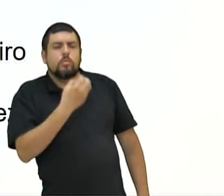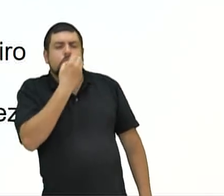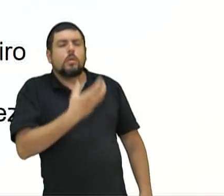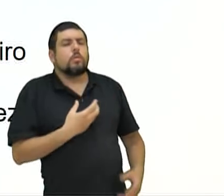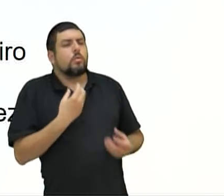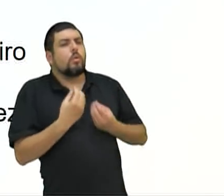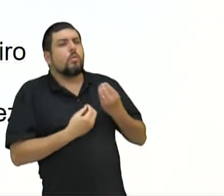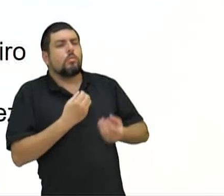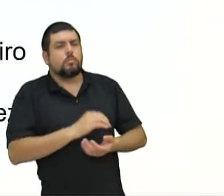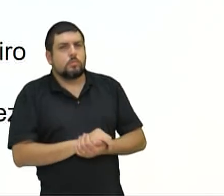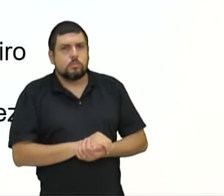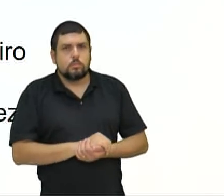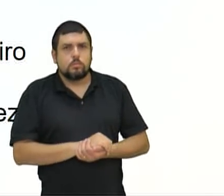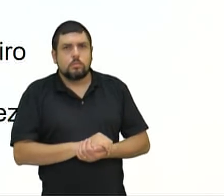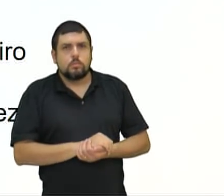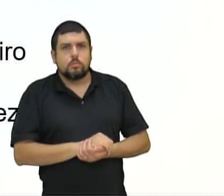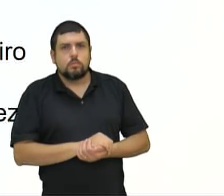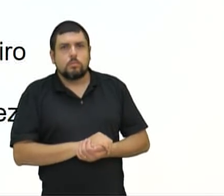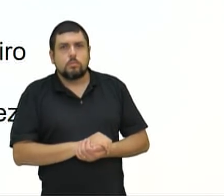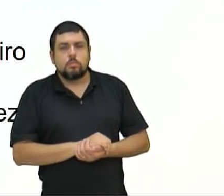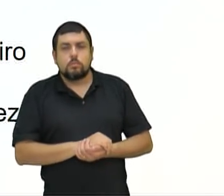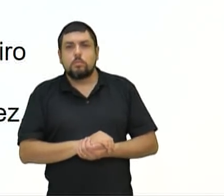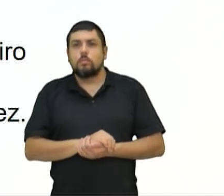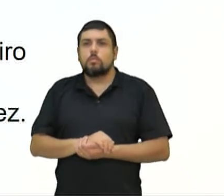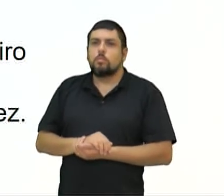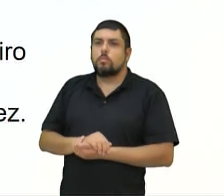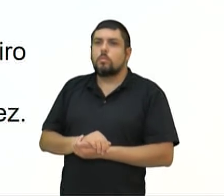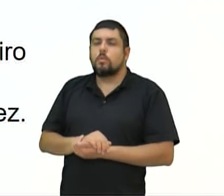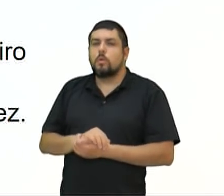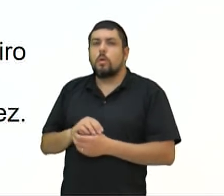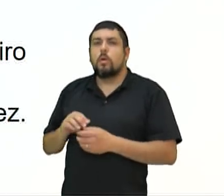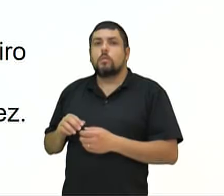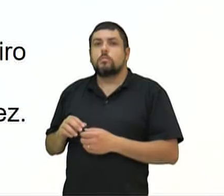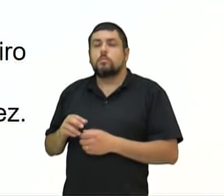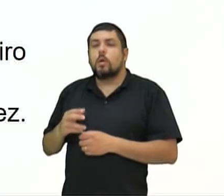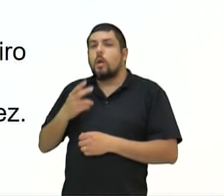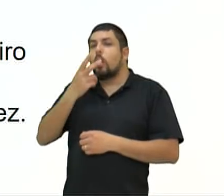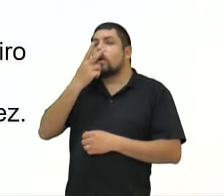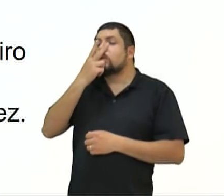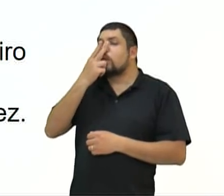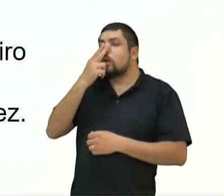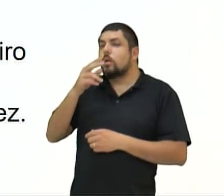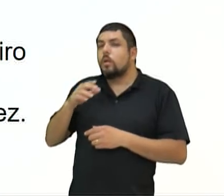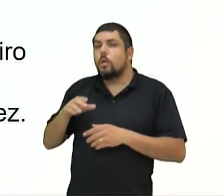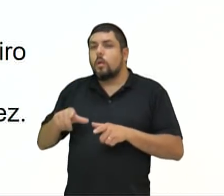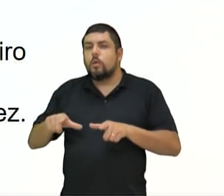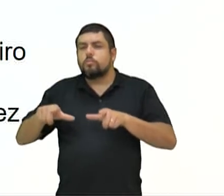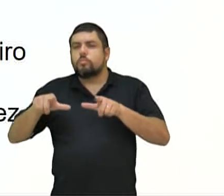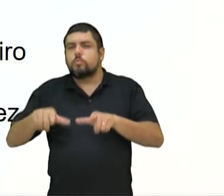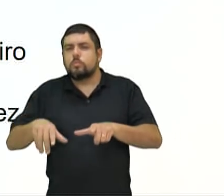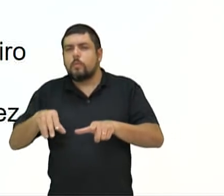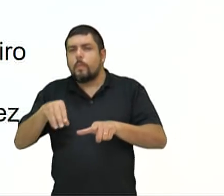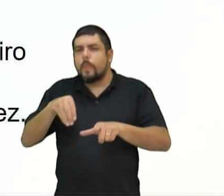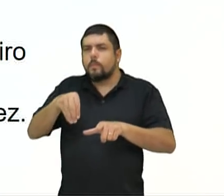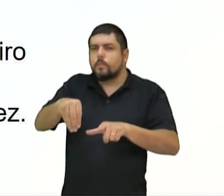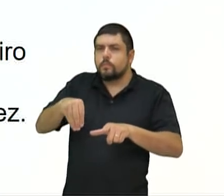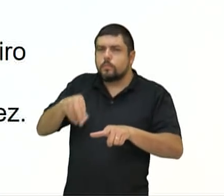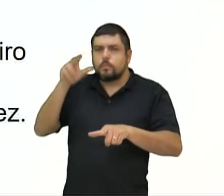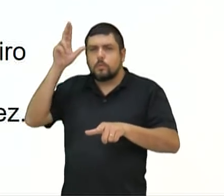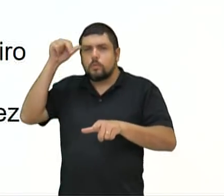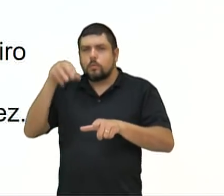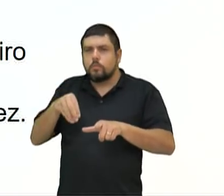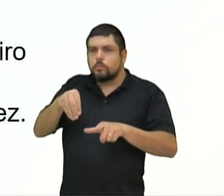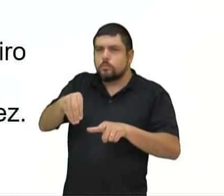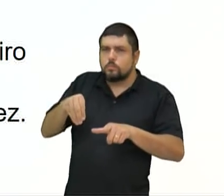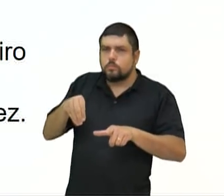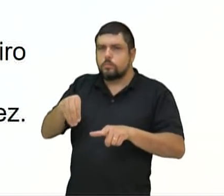como?" Aí o Cebolinha responde: "Que tal com um tabuleiro de xadrez?" Aí a